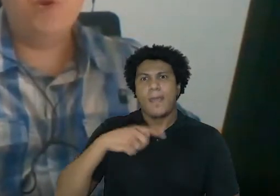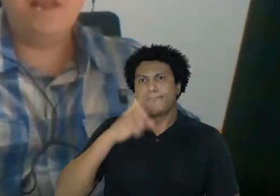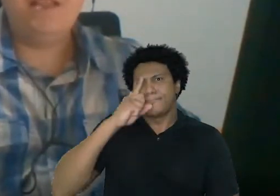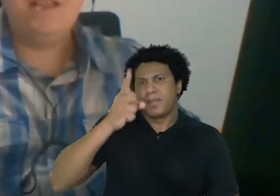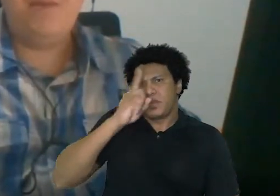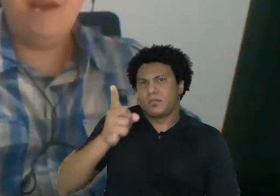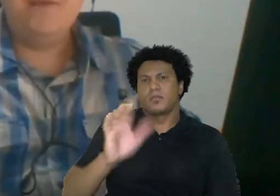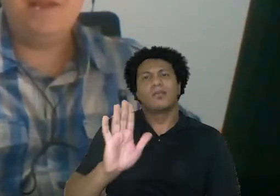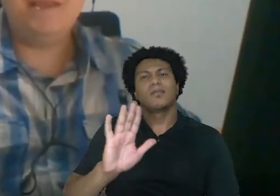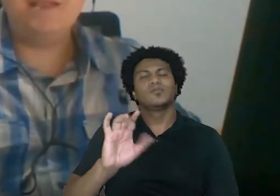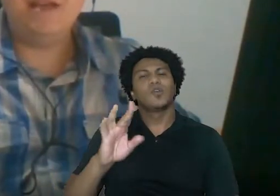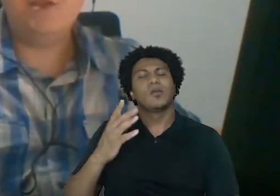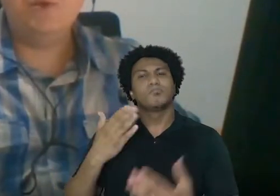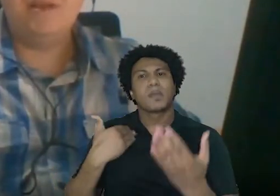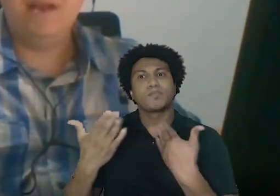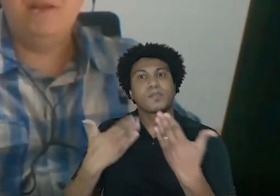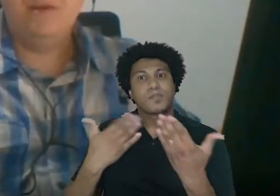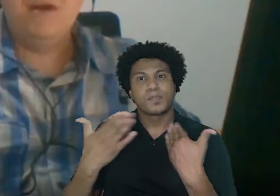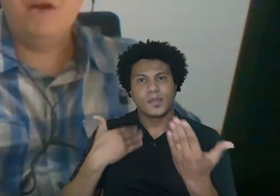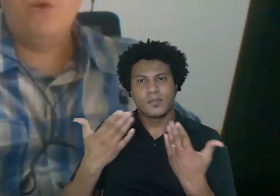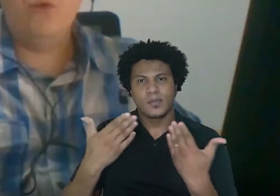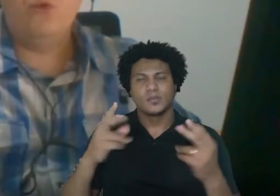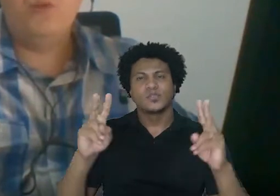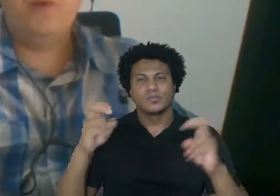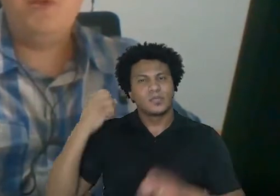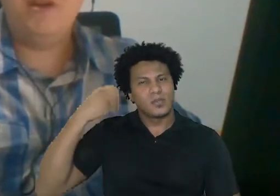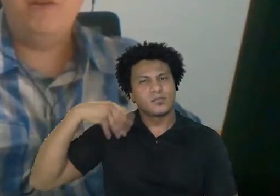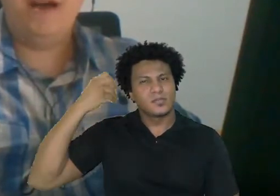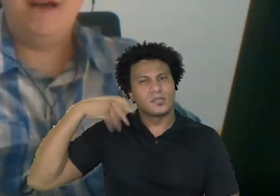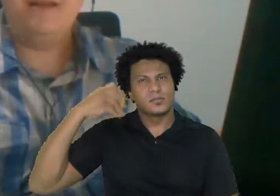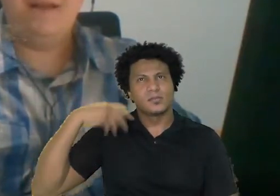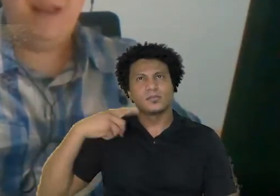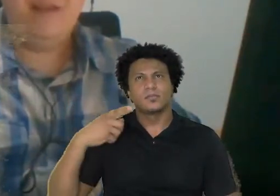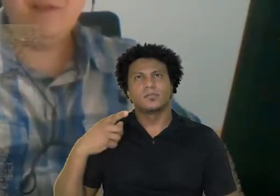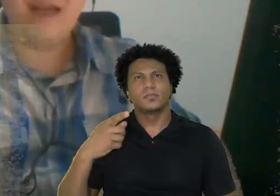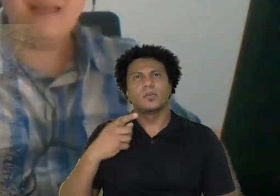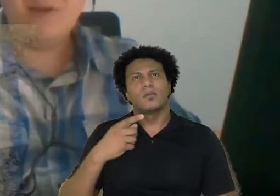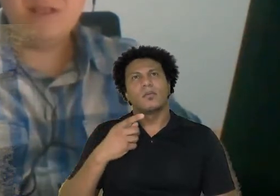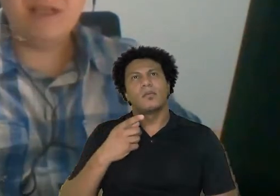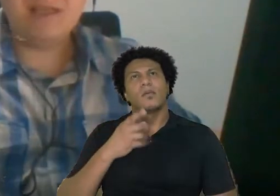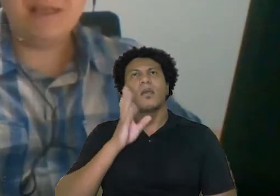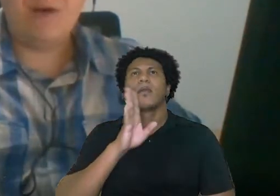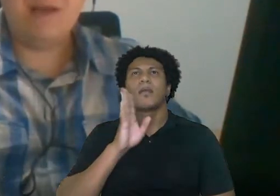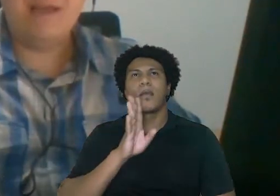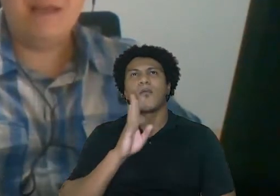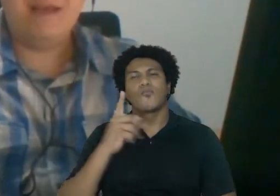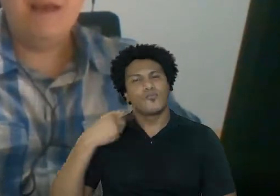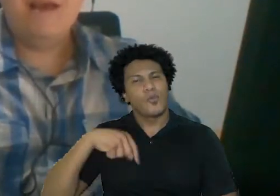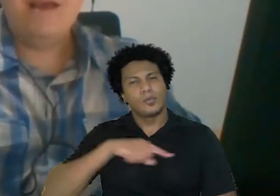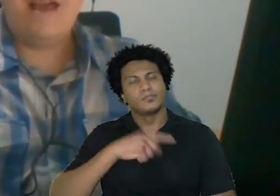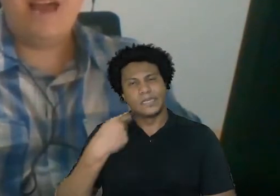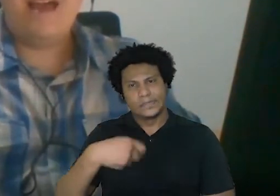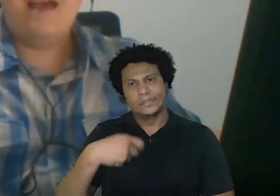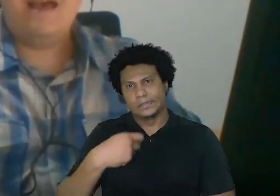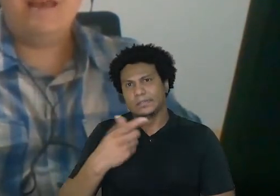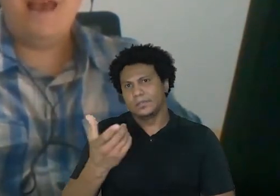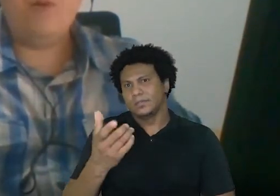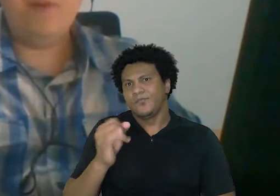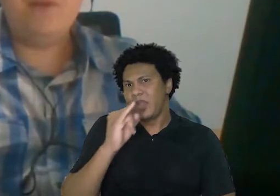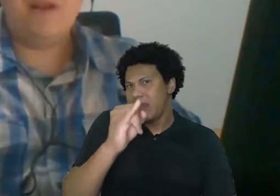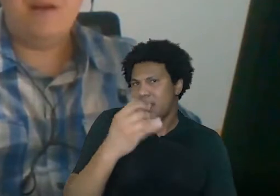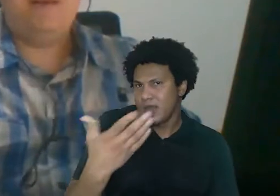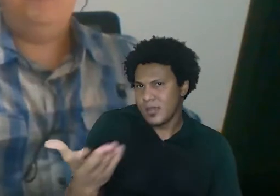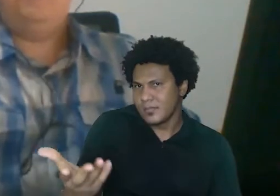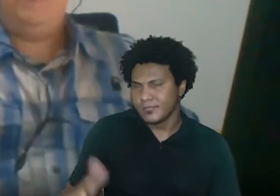Mas é importante também que você esteja escutando o profissional falando da audiodescrição aqui, né? Que